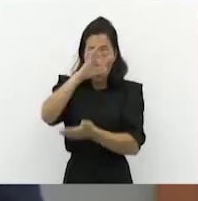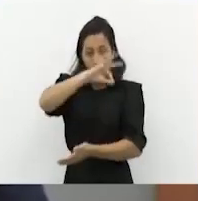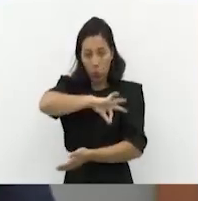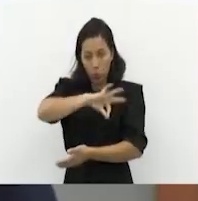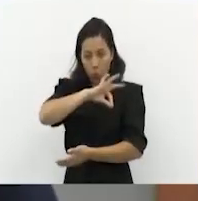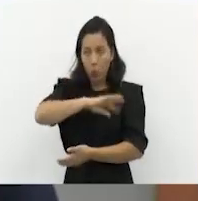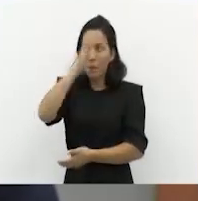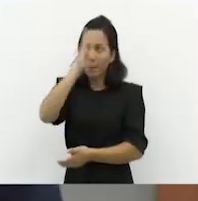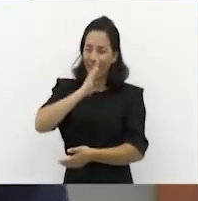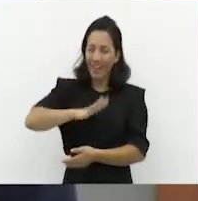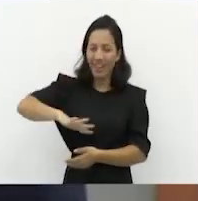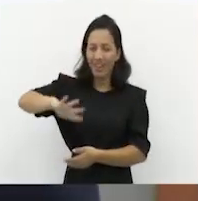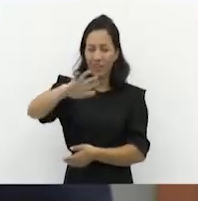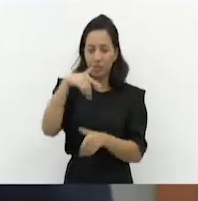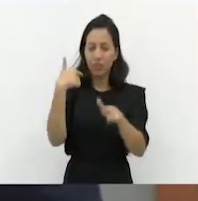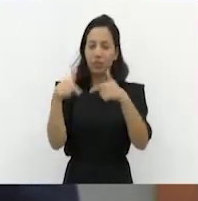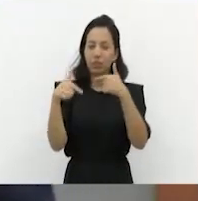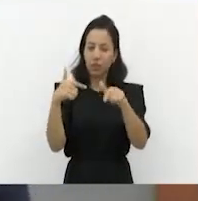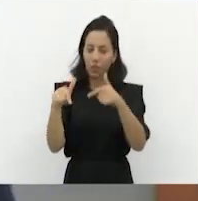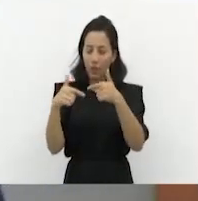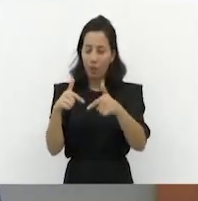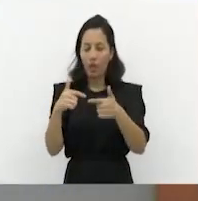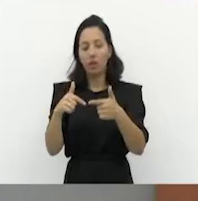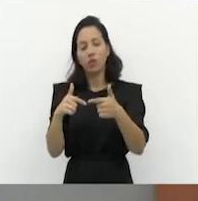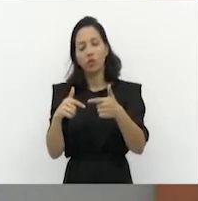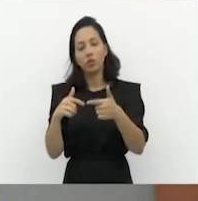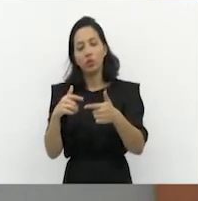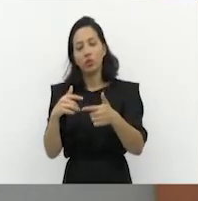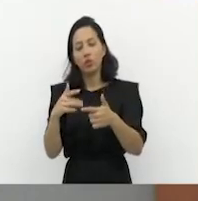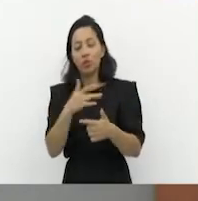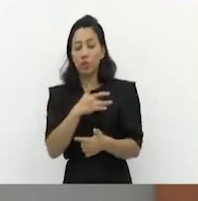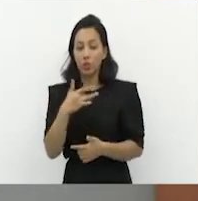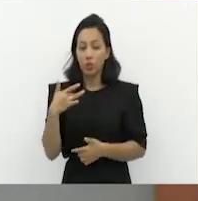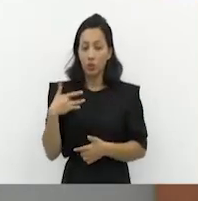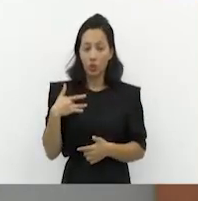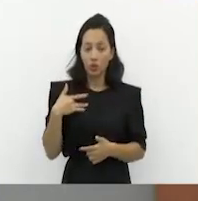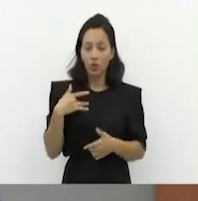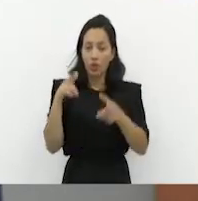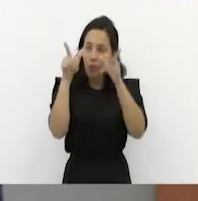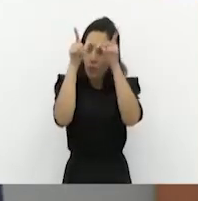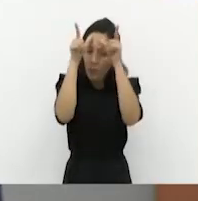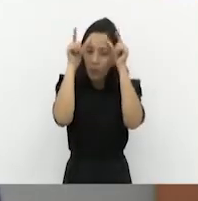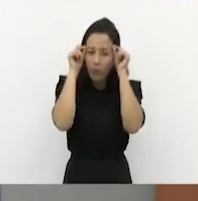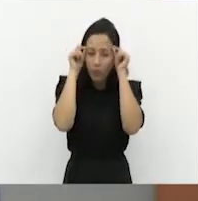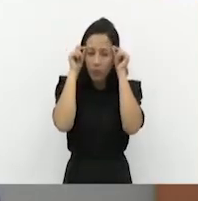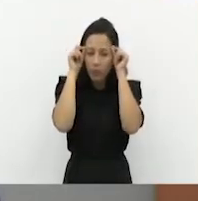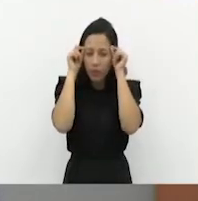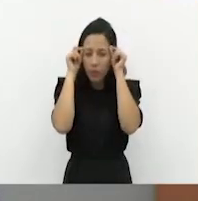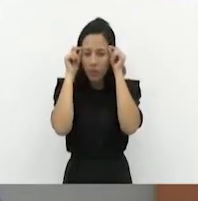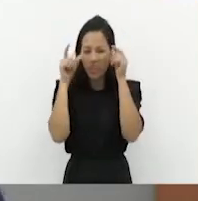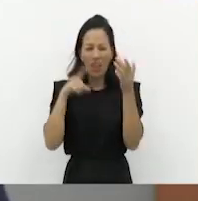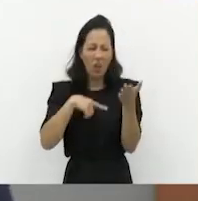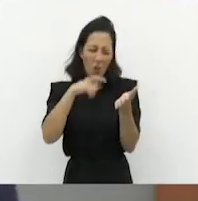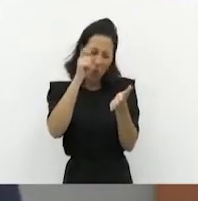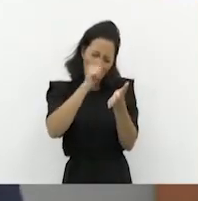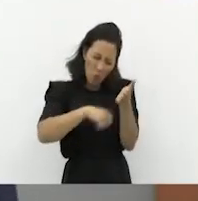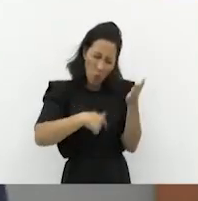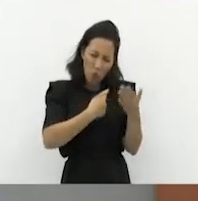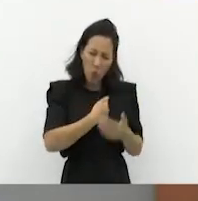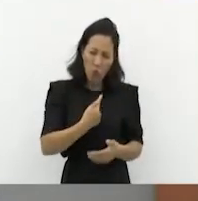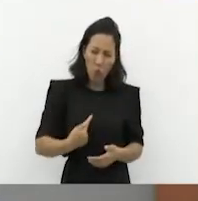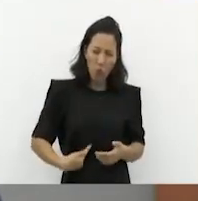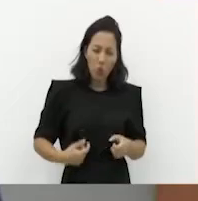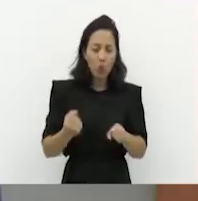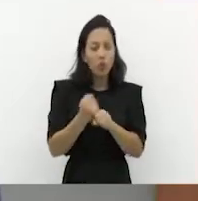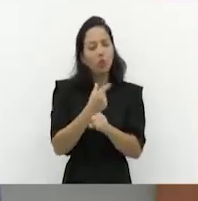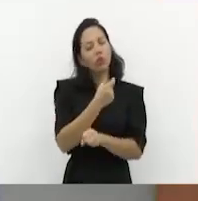nacional para os trabalhadores da enfermagem, e isso havendo um TAC assinado pelo governador do Estado em